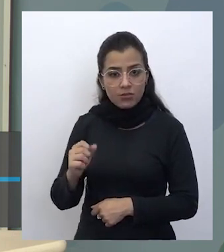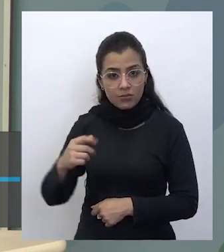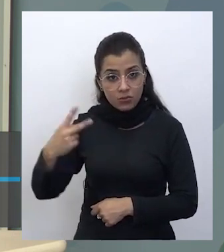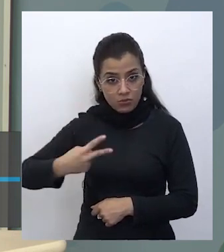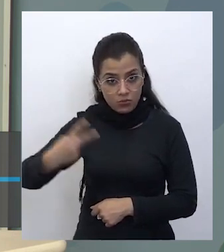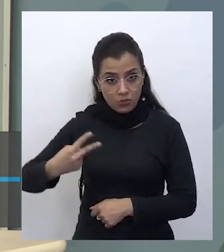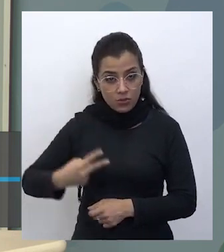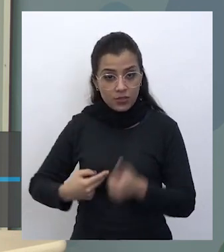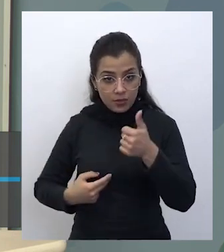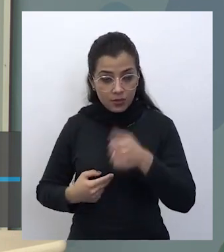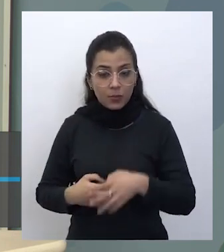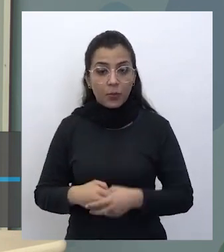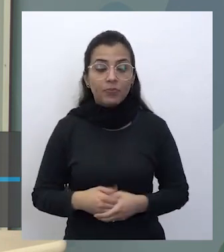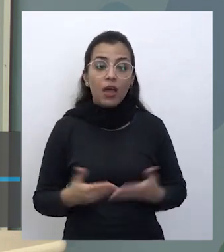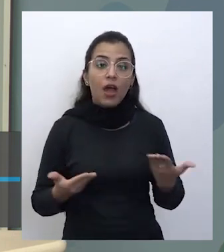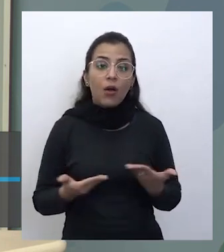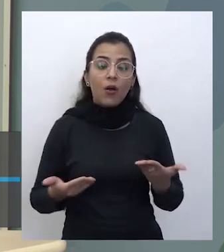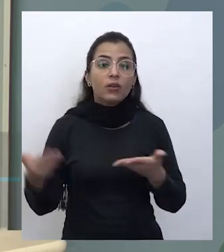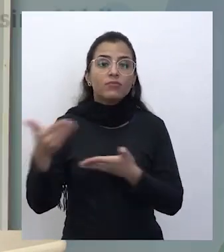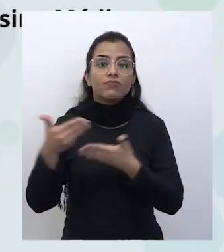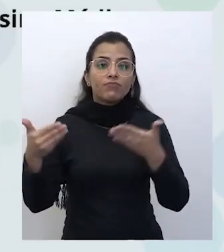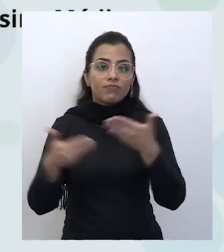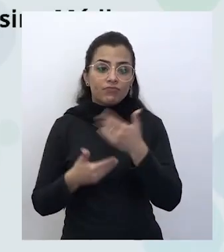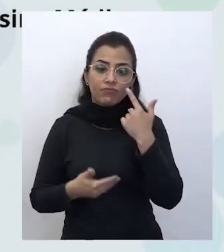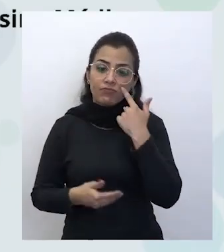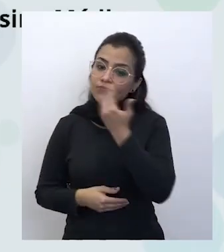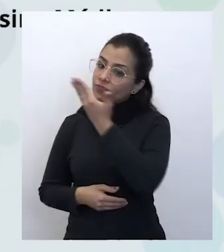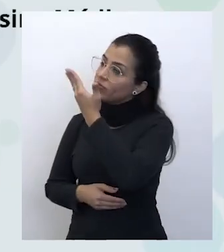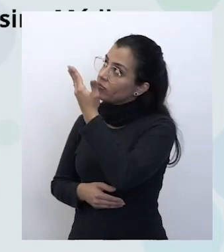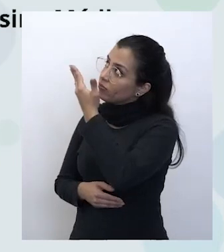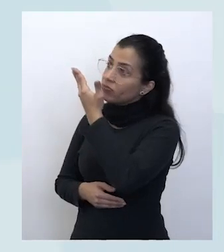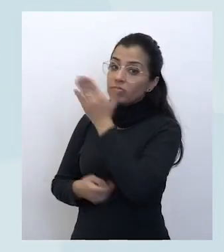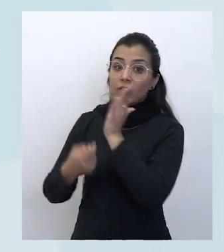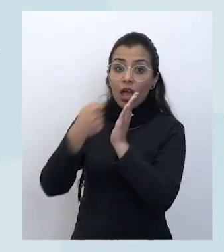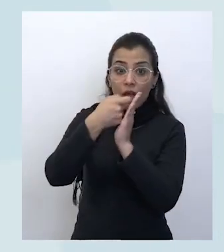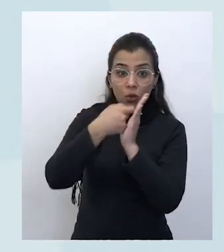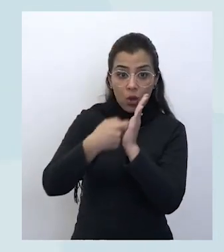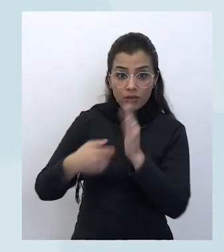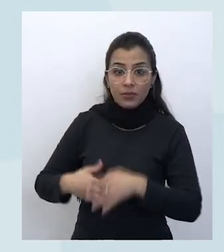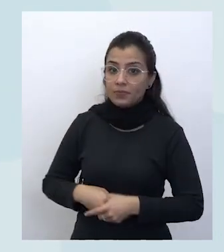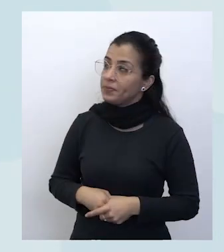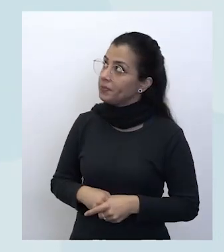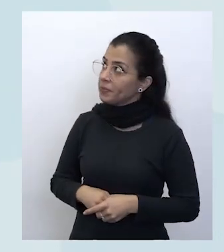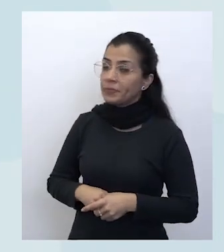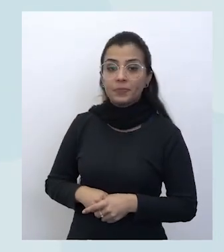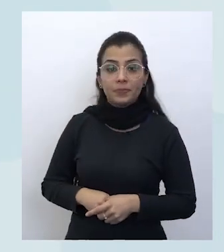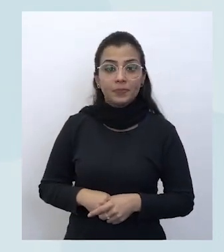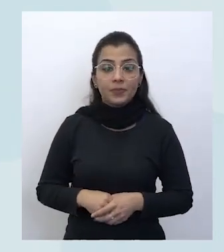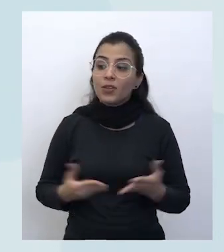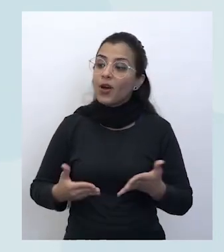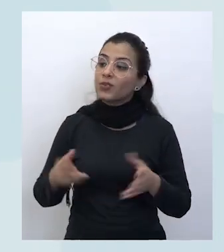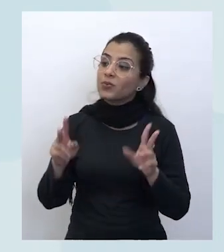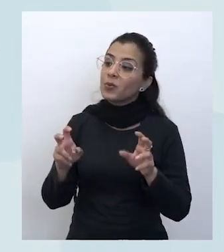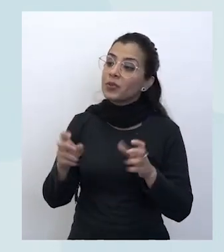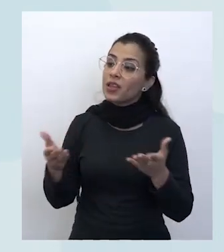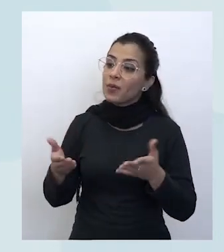organizado faz isso. Olha aí, tá na tela, Entre Trovas, parte 2, isso, olha que bacana. Então, professora Tayana, qual o tema da aula de hoje? Vamos